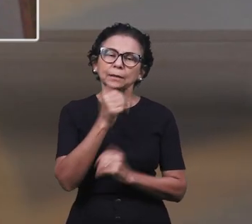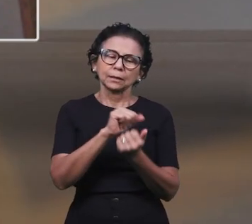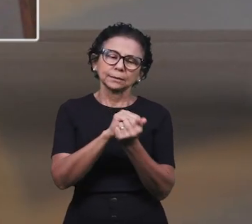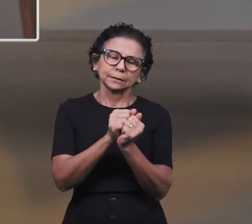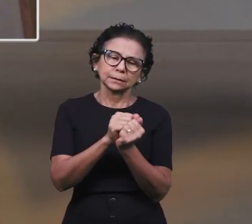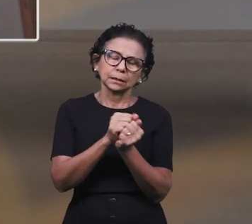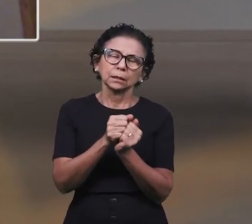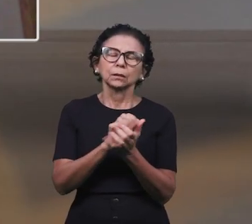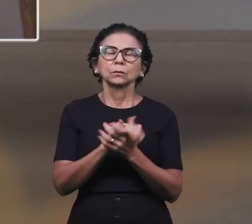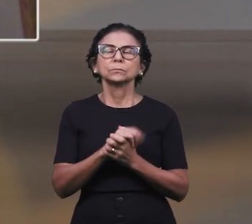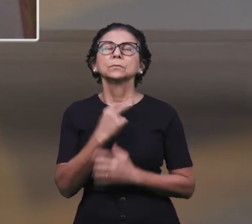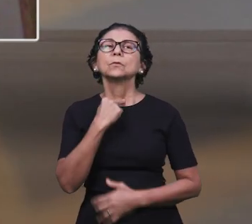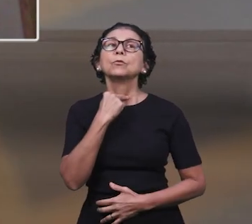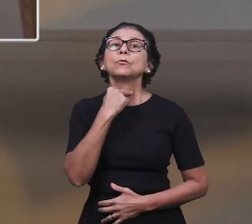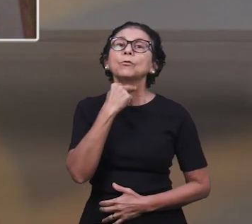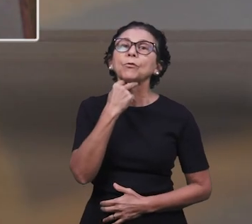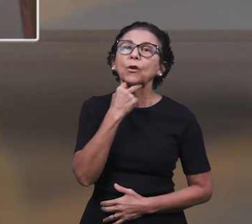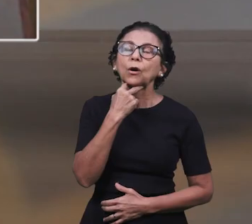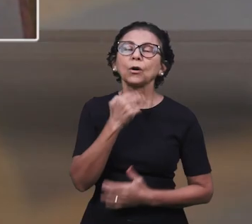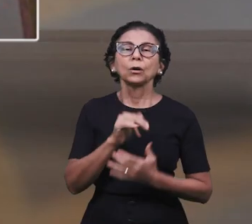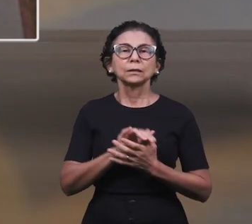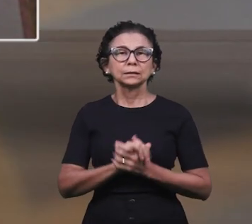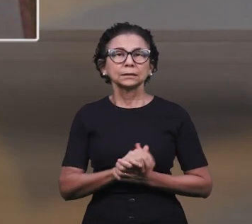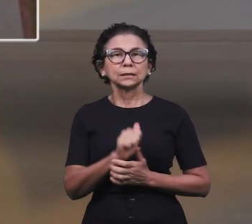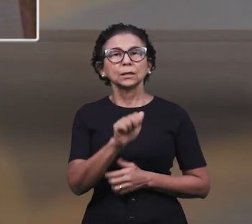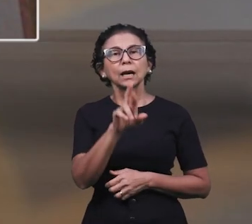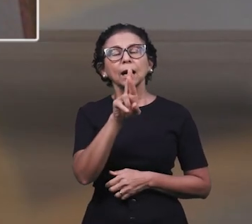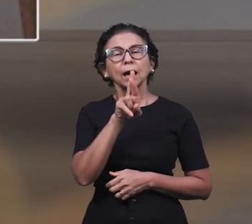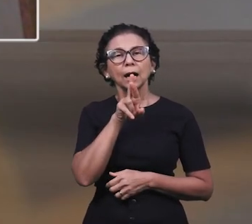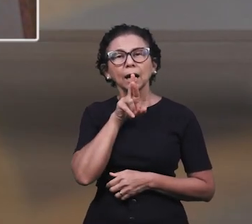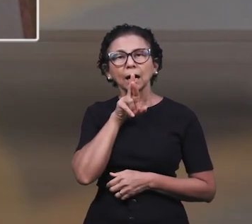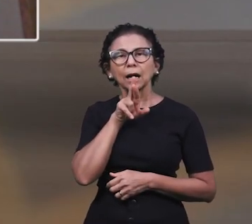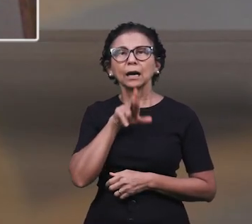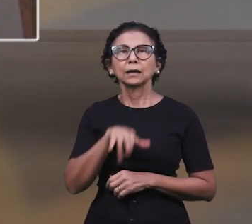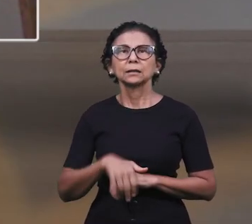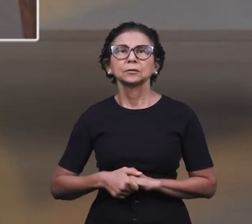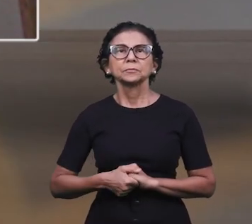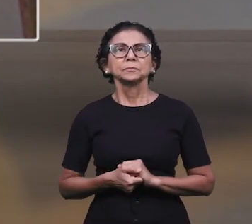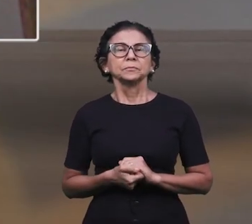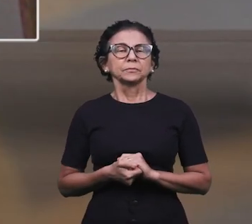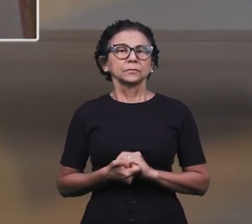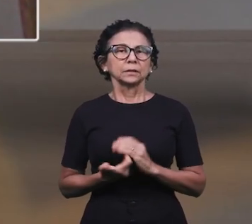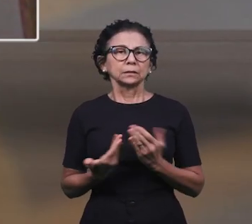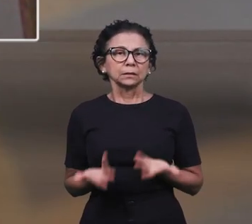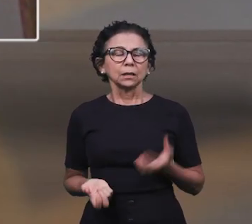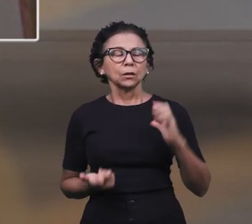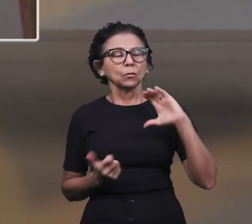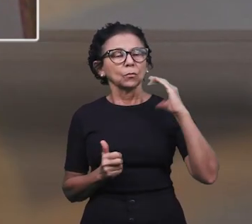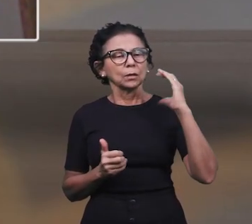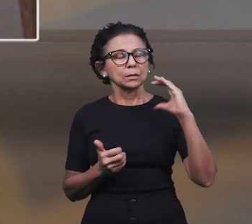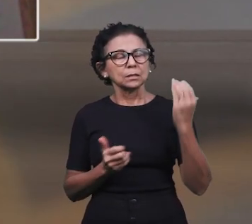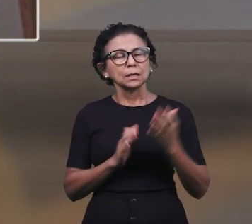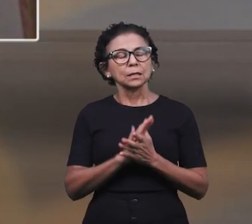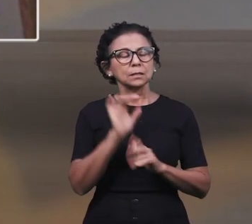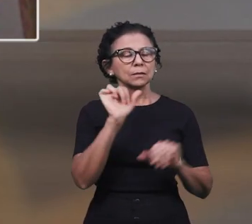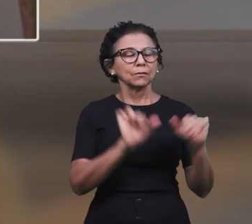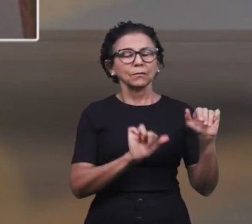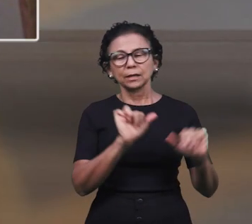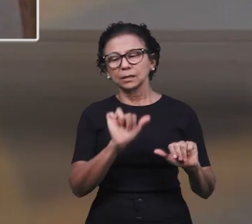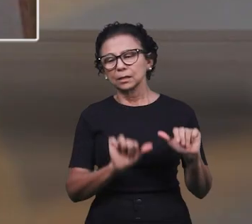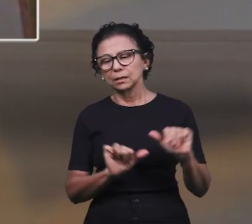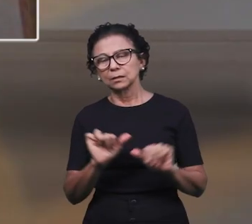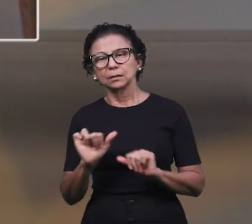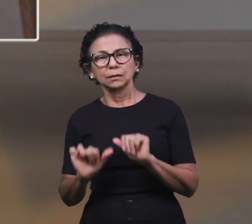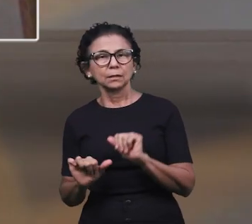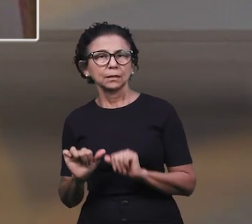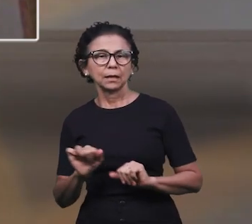a respiração. Então, a epidemiologia vai avaliar esses critérios todos individuais para